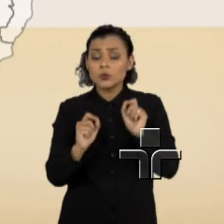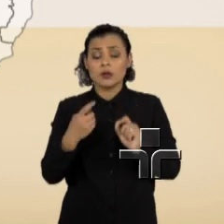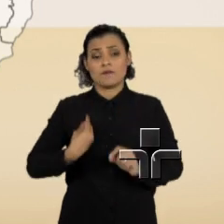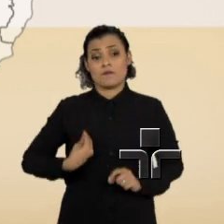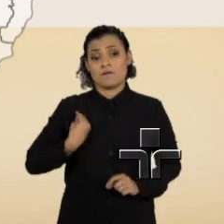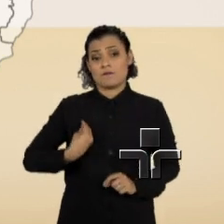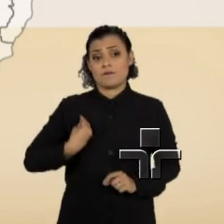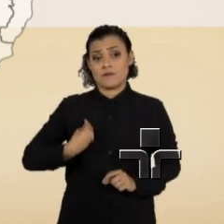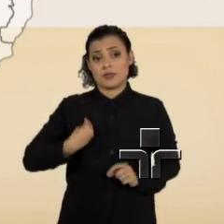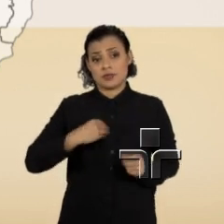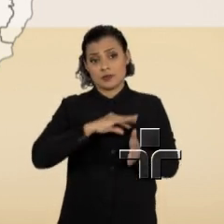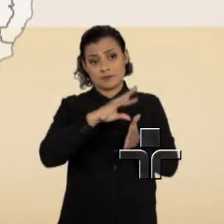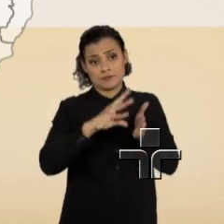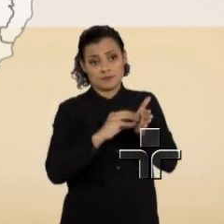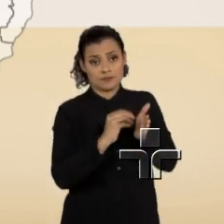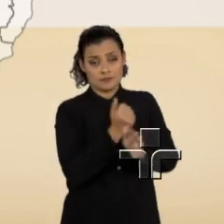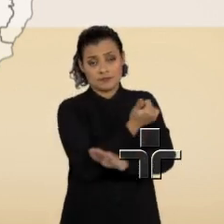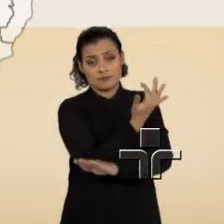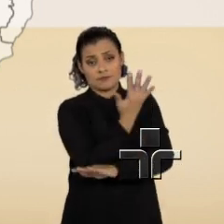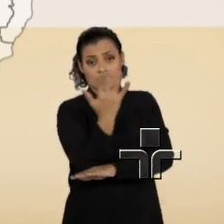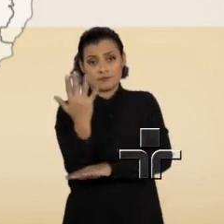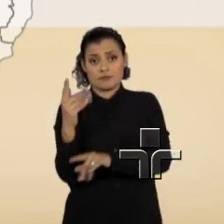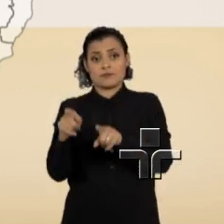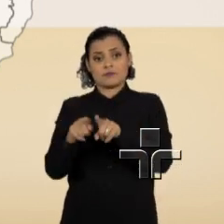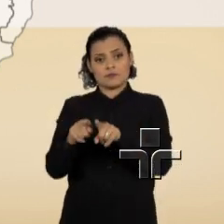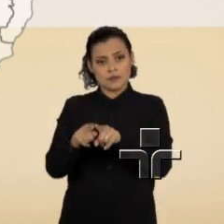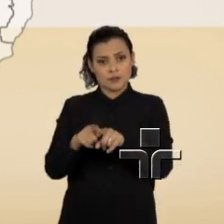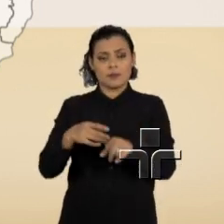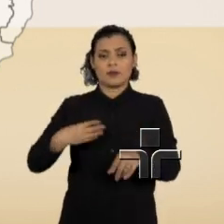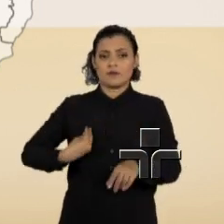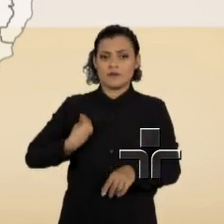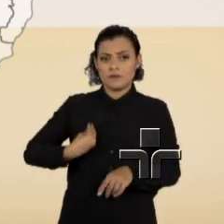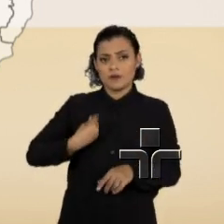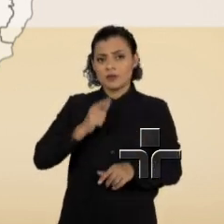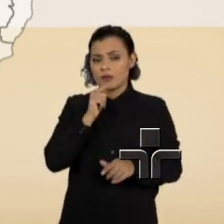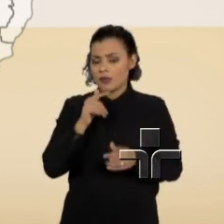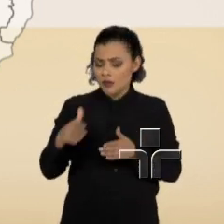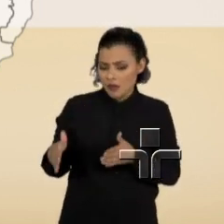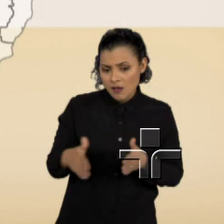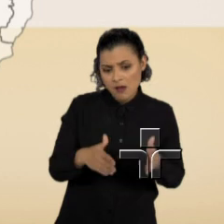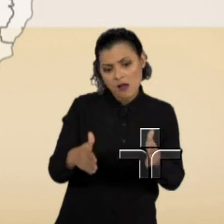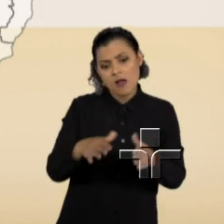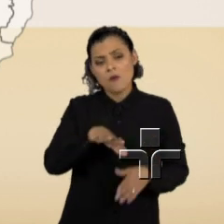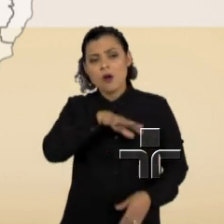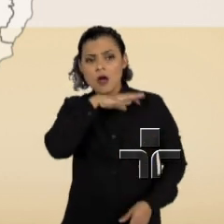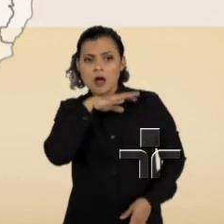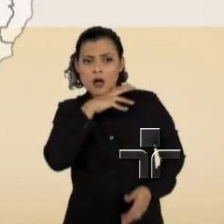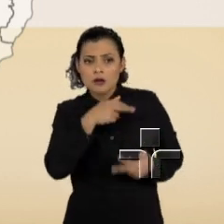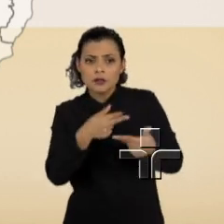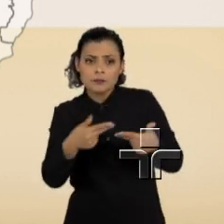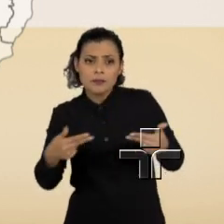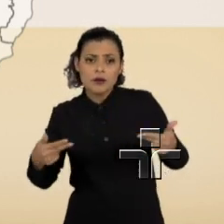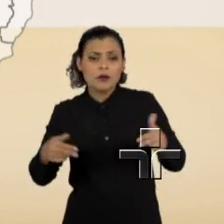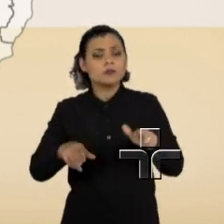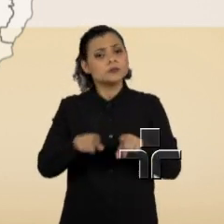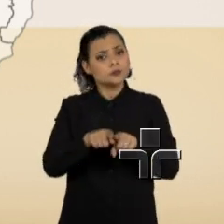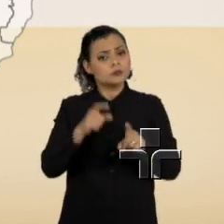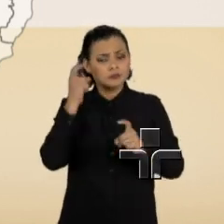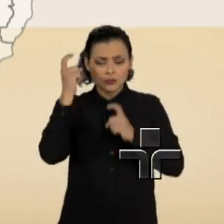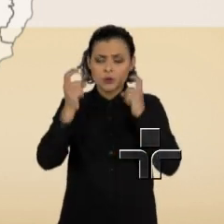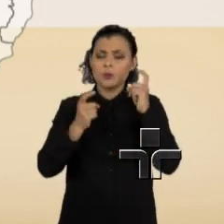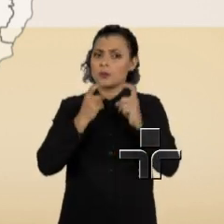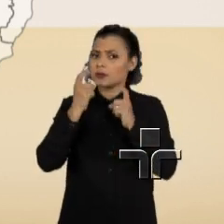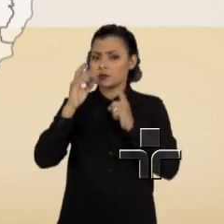na Amazônia. Além da vida das florestas, da vida das águas, dos animais e dos minerais, uma